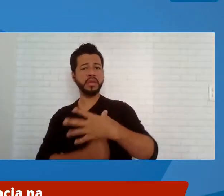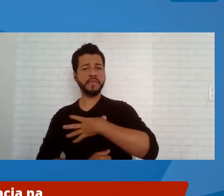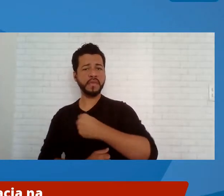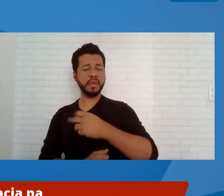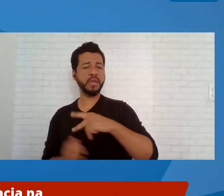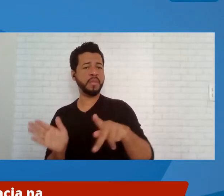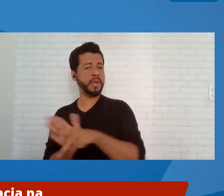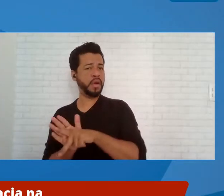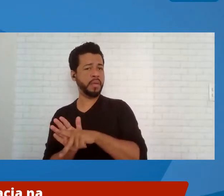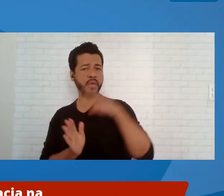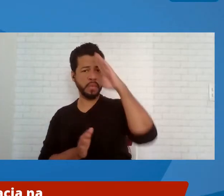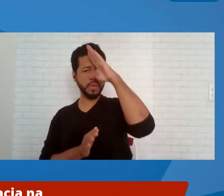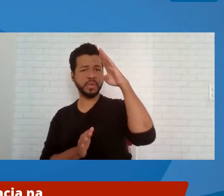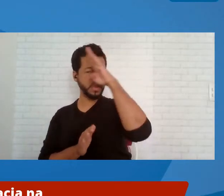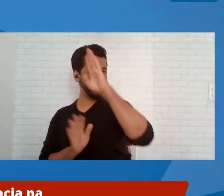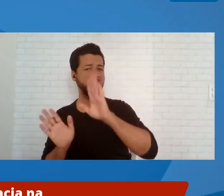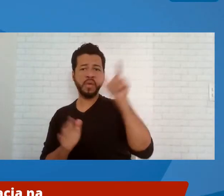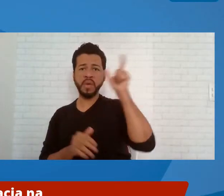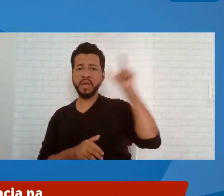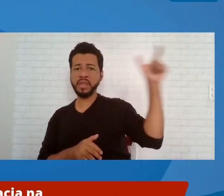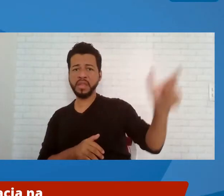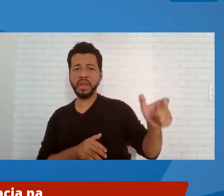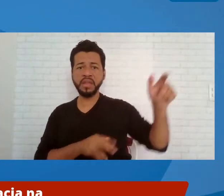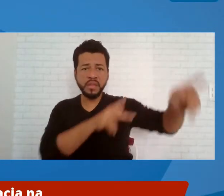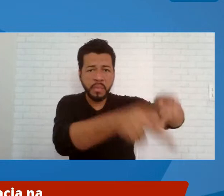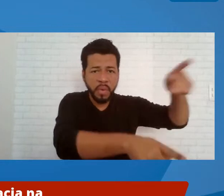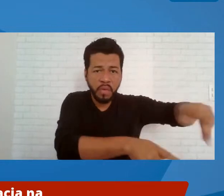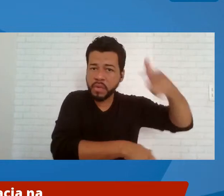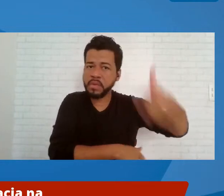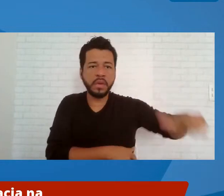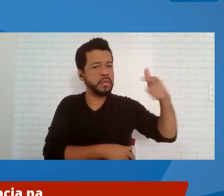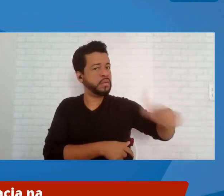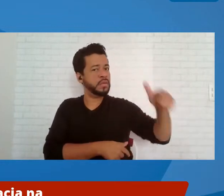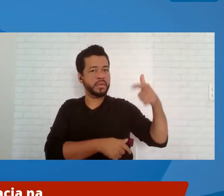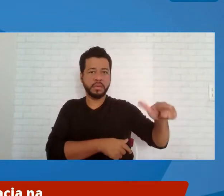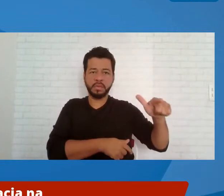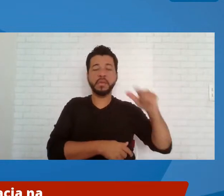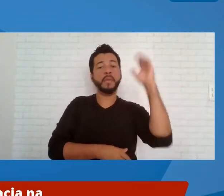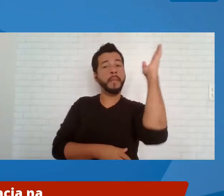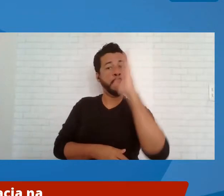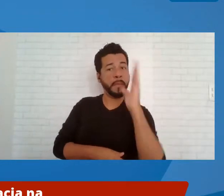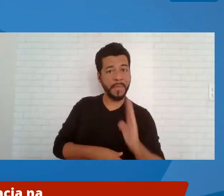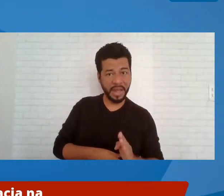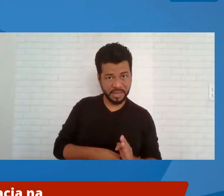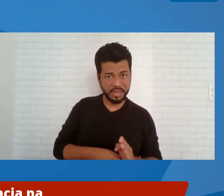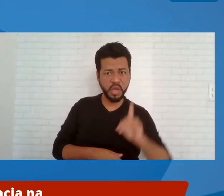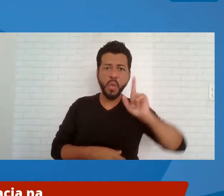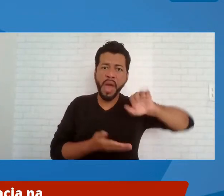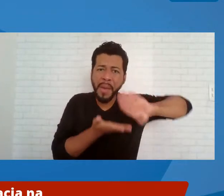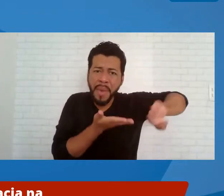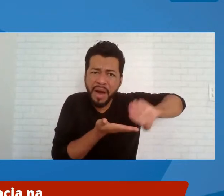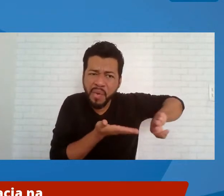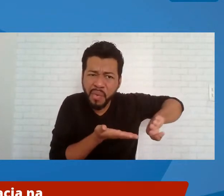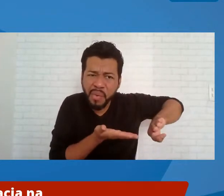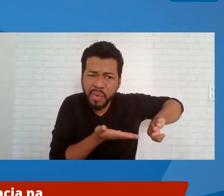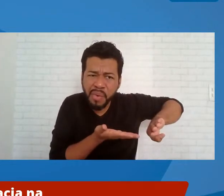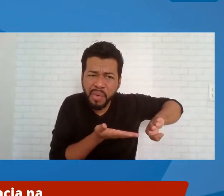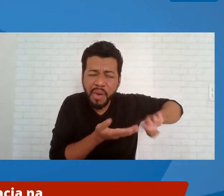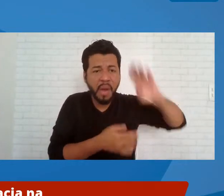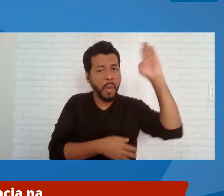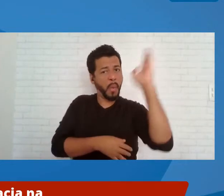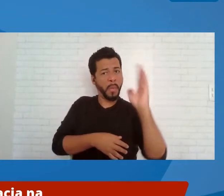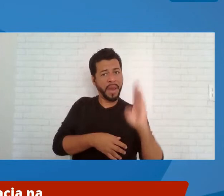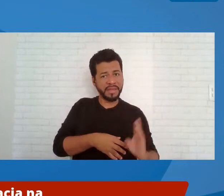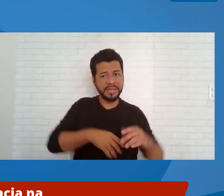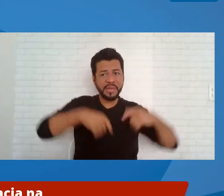fosse um banco. O Brasil, um país, não é um banco. Um país não pode ser dirigido como uma milícia. Há